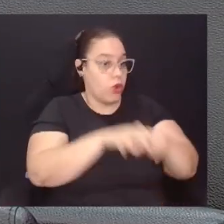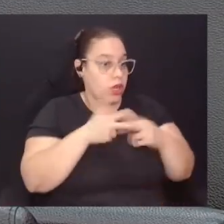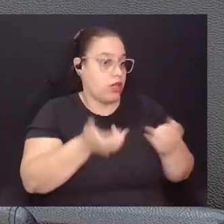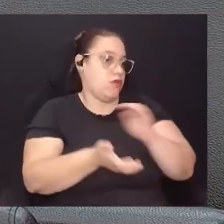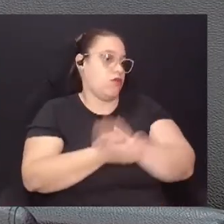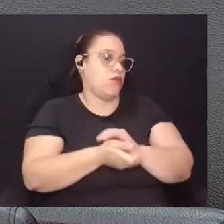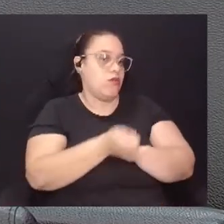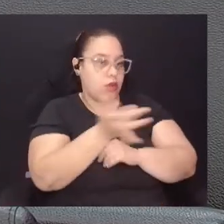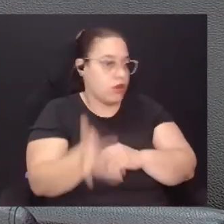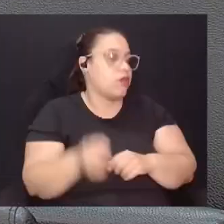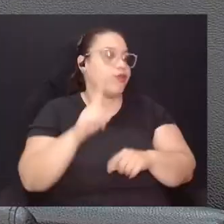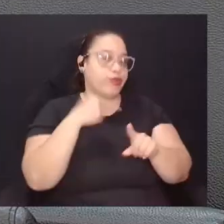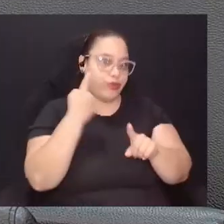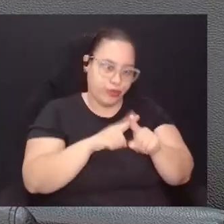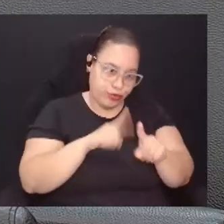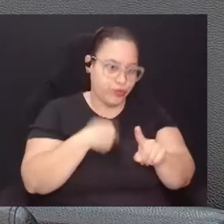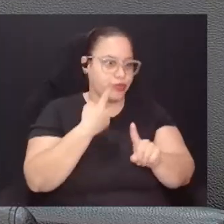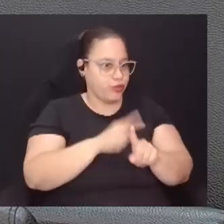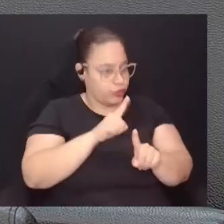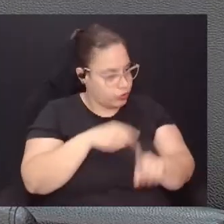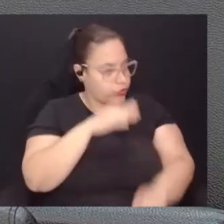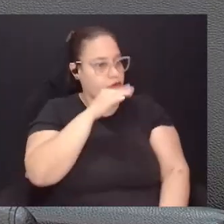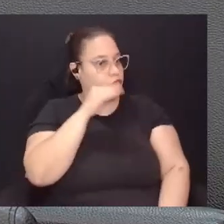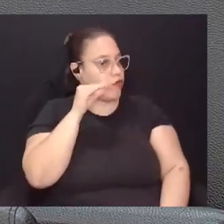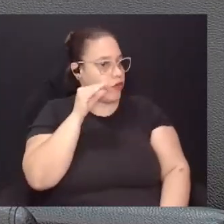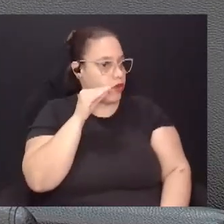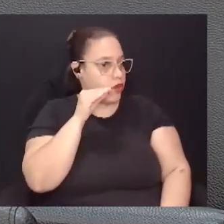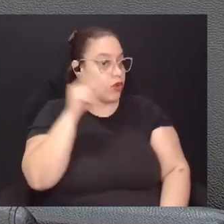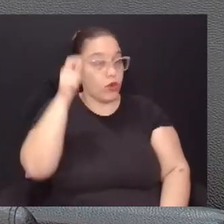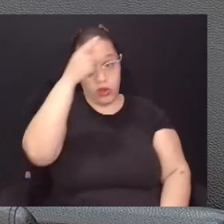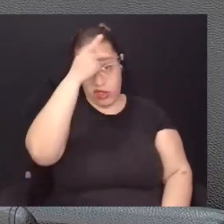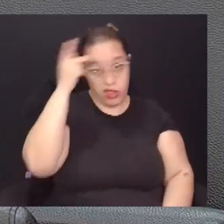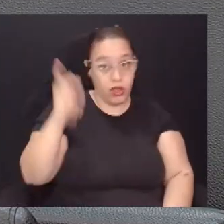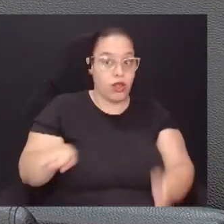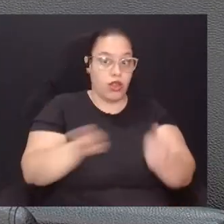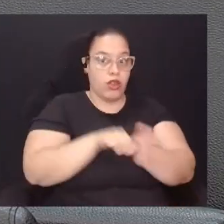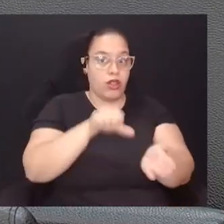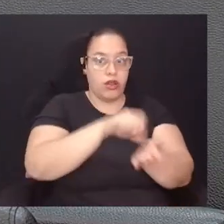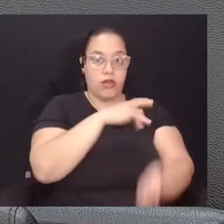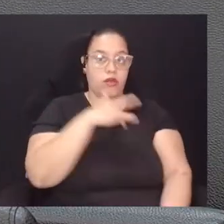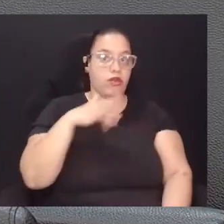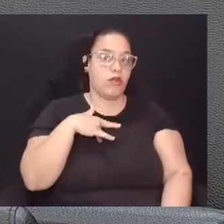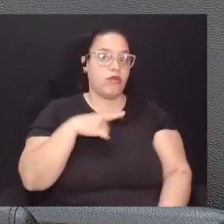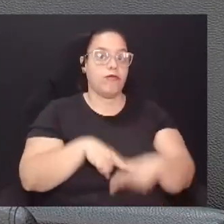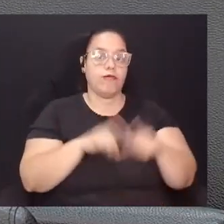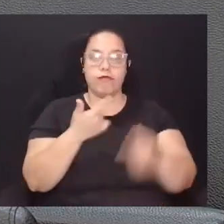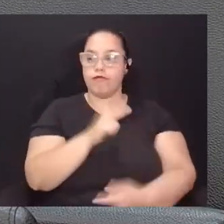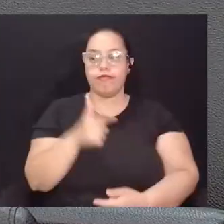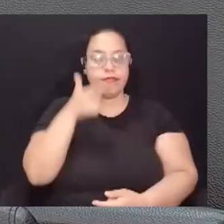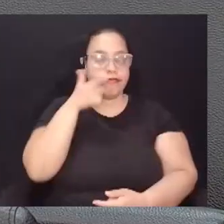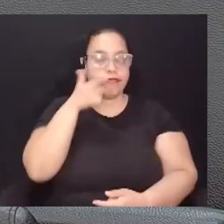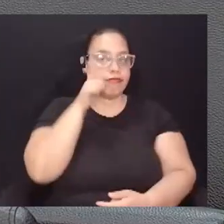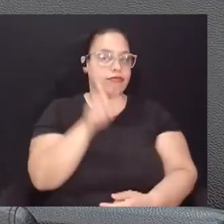por isso, pela quantidade de vezes que essa servidora, que essa pessoa chegou no posto de saúde,